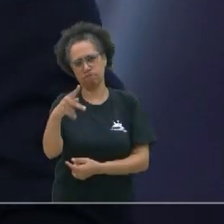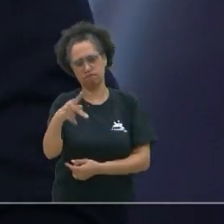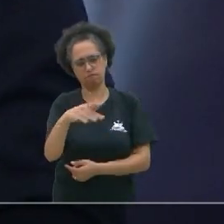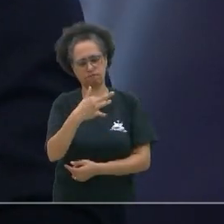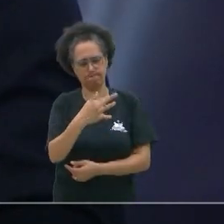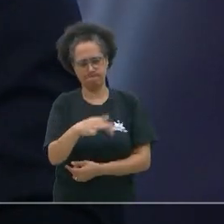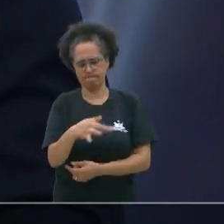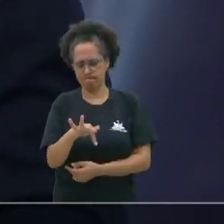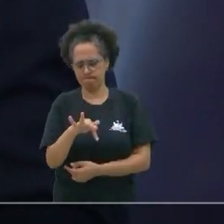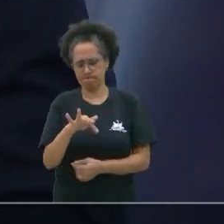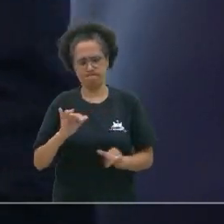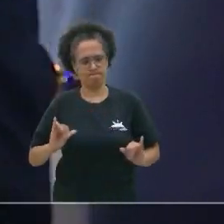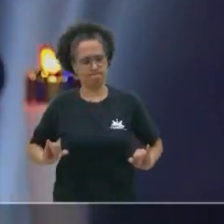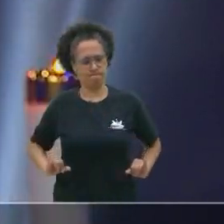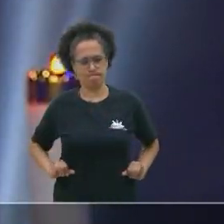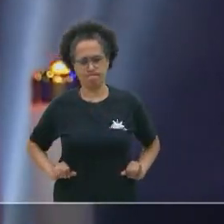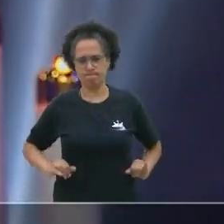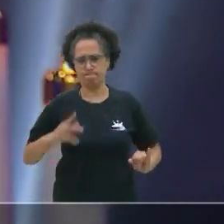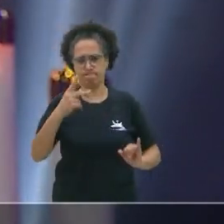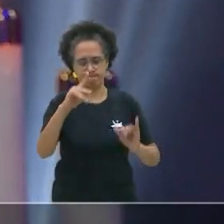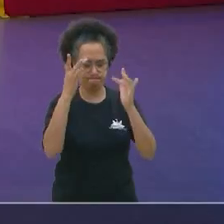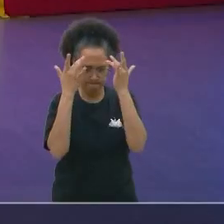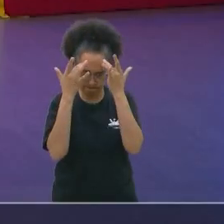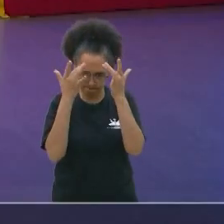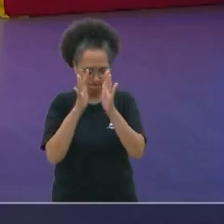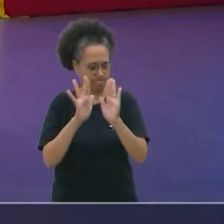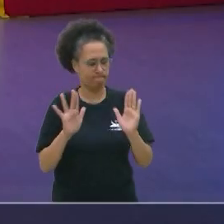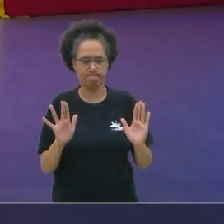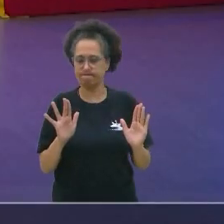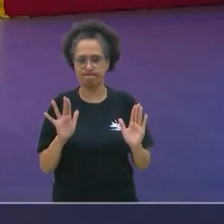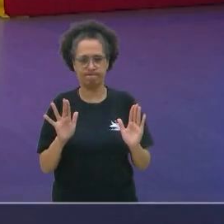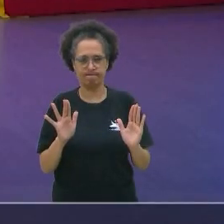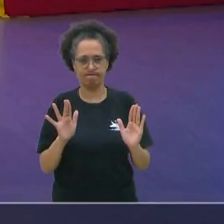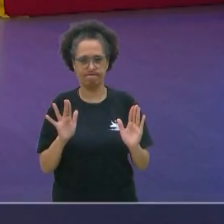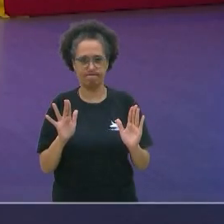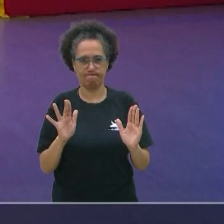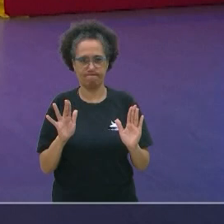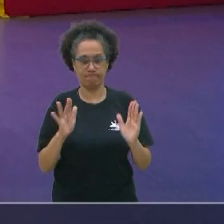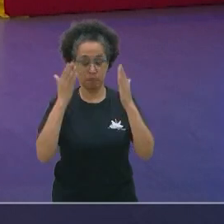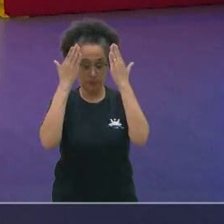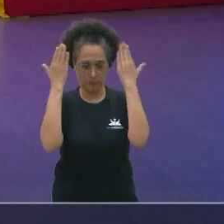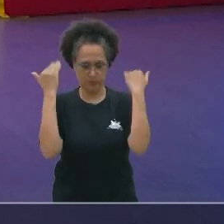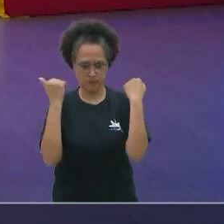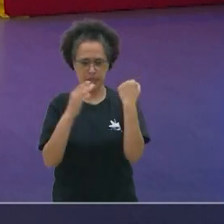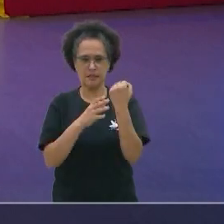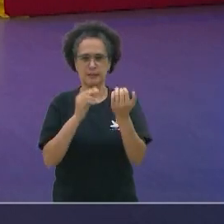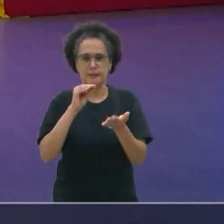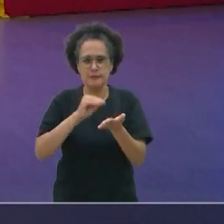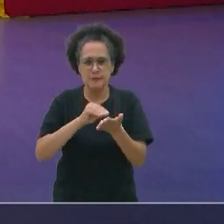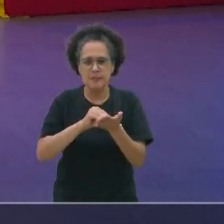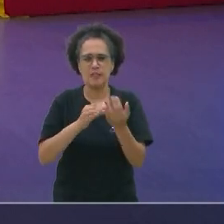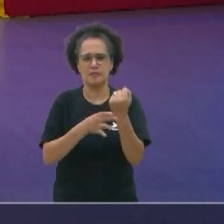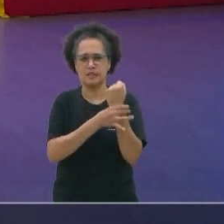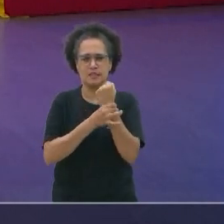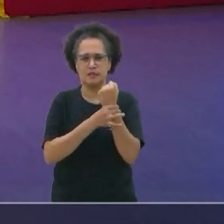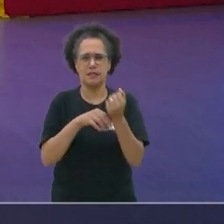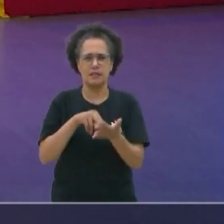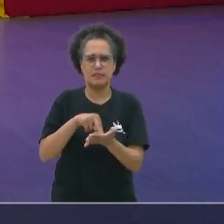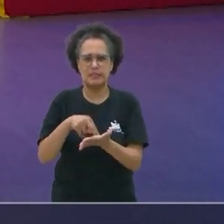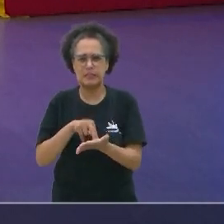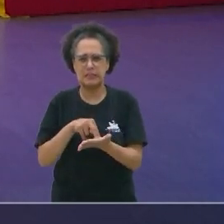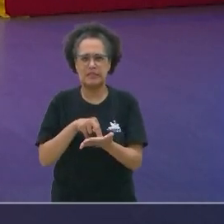o seu sofrimento, qual a insegurança que a irmã já rezava lá atrás, qual o apavorado, algumas